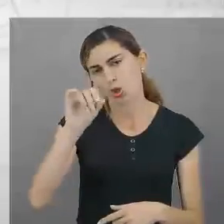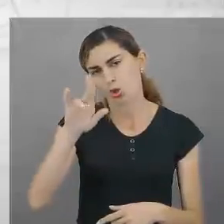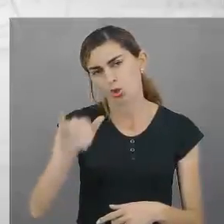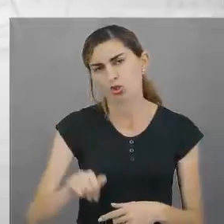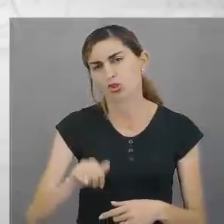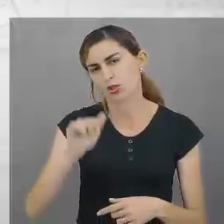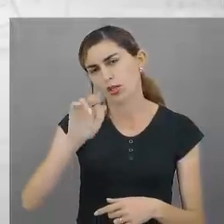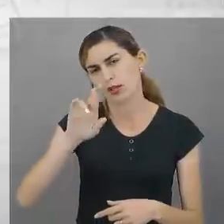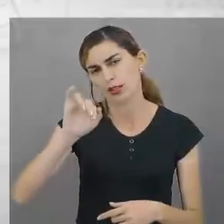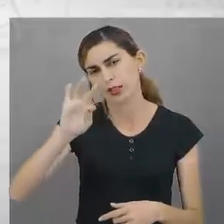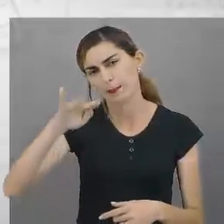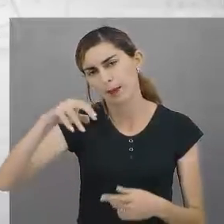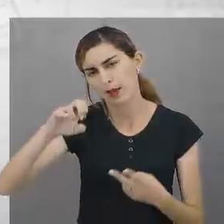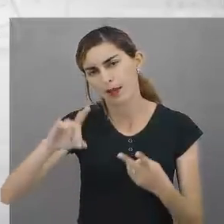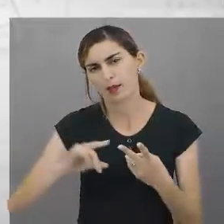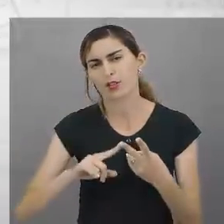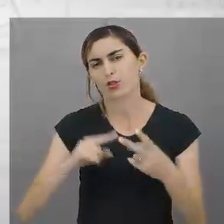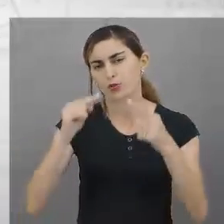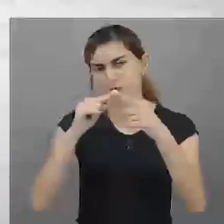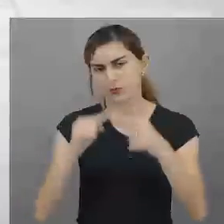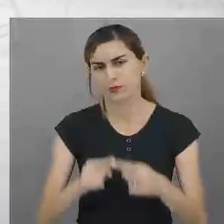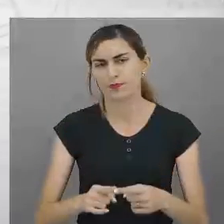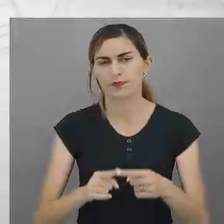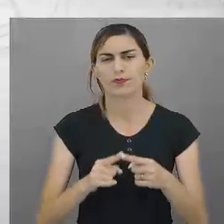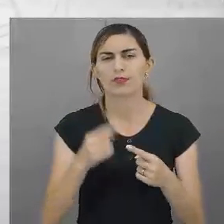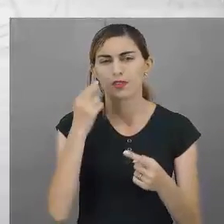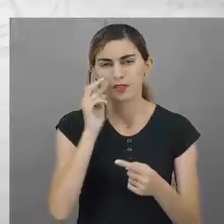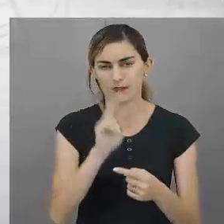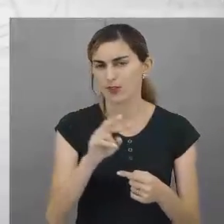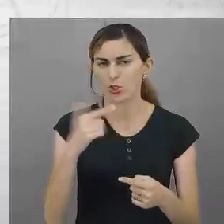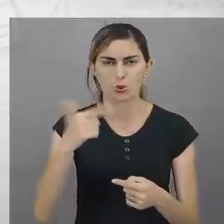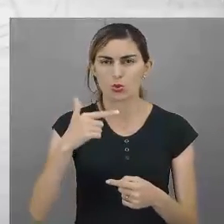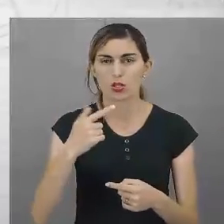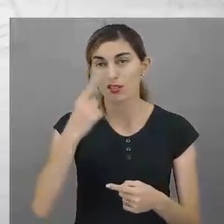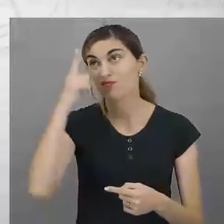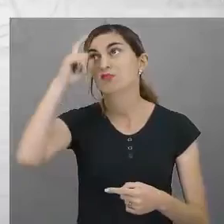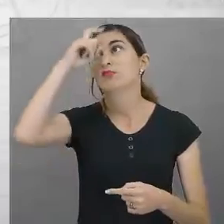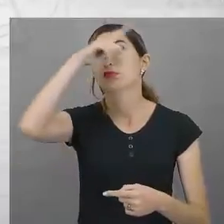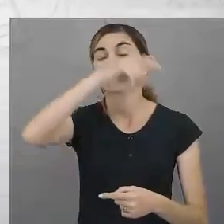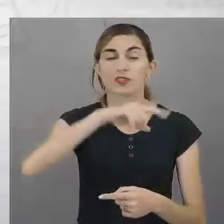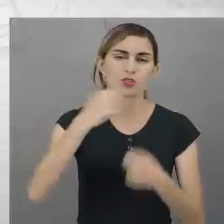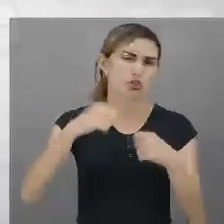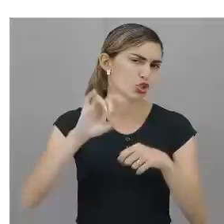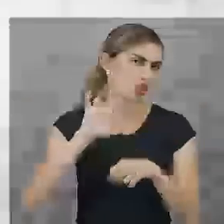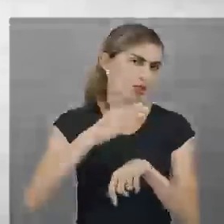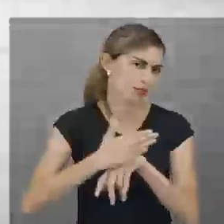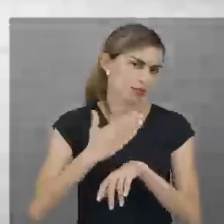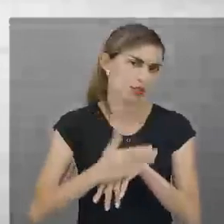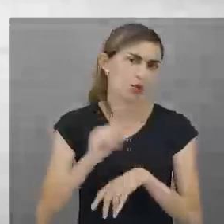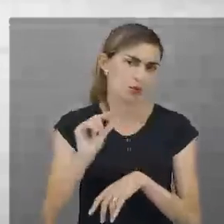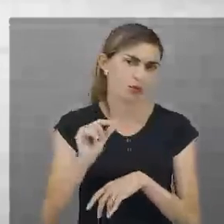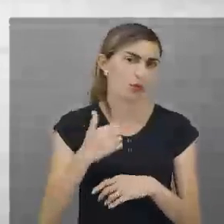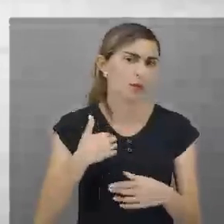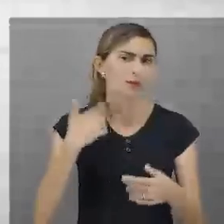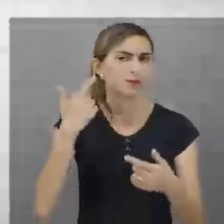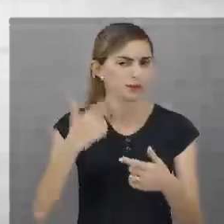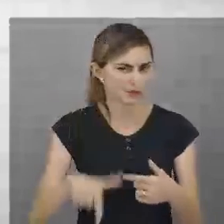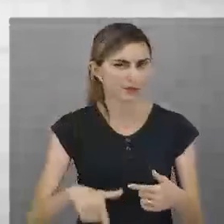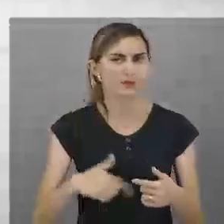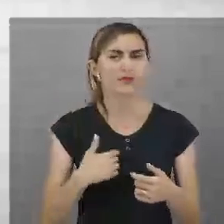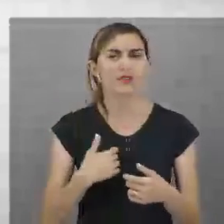aritméticos, operadores relacionais, e vimos que não tem mistério. Basta treinar um pouquinho. Mais uma vez,